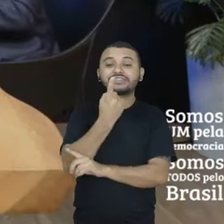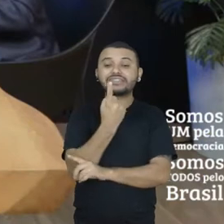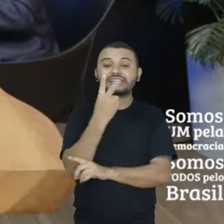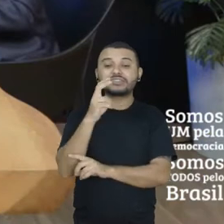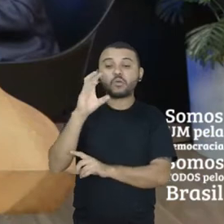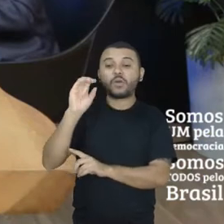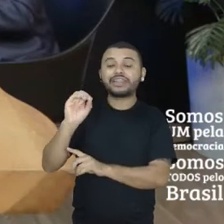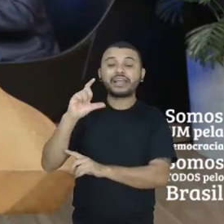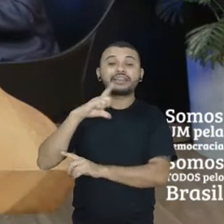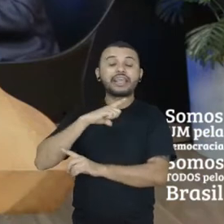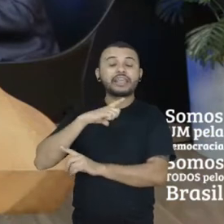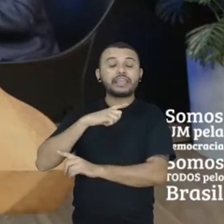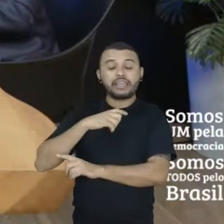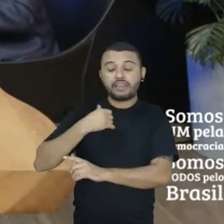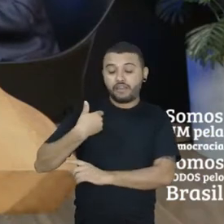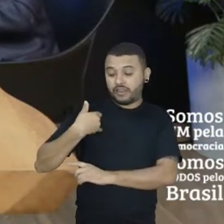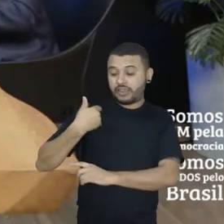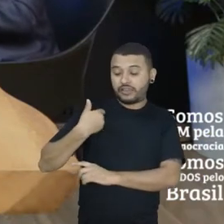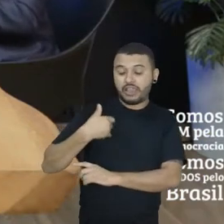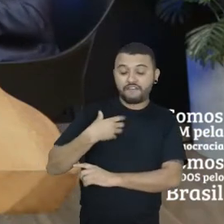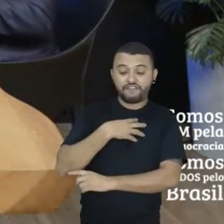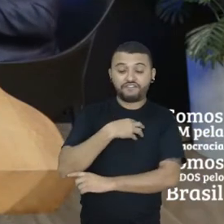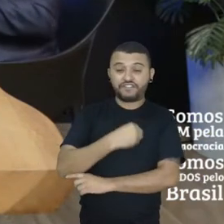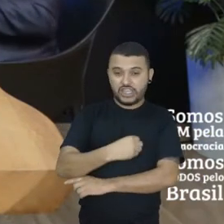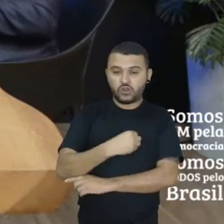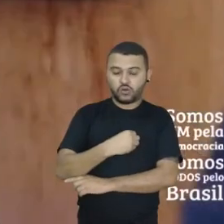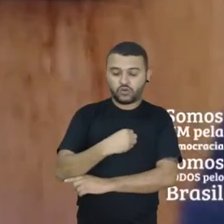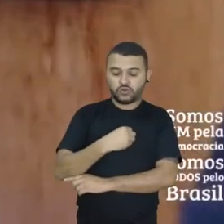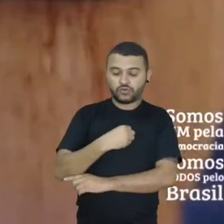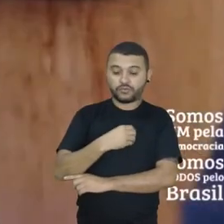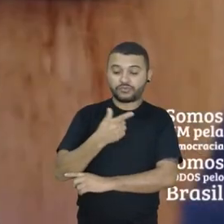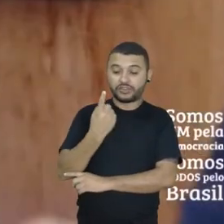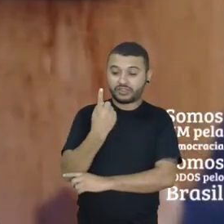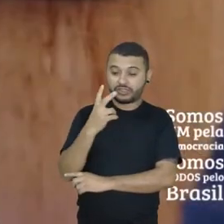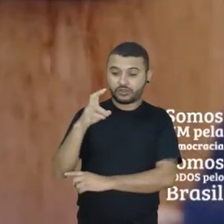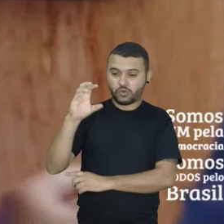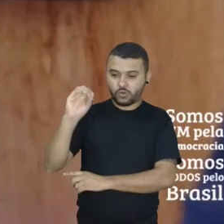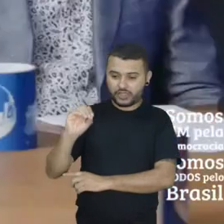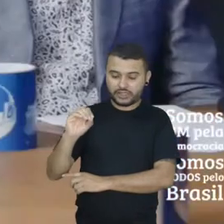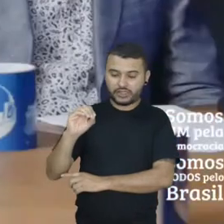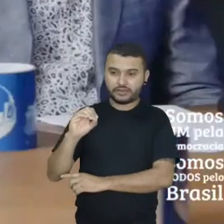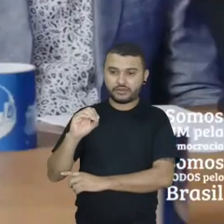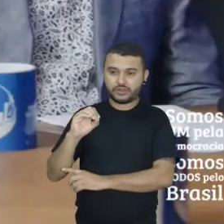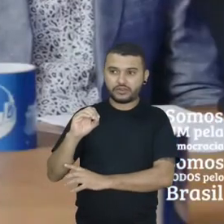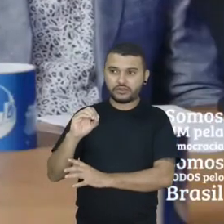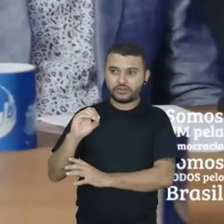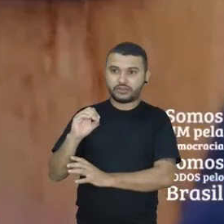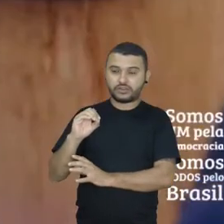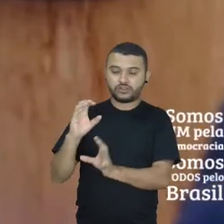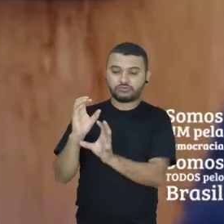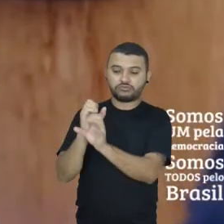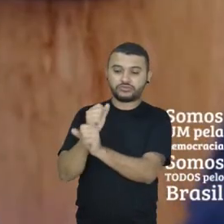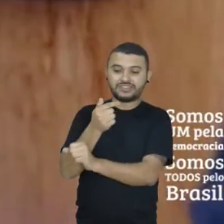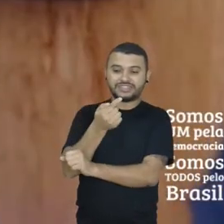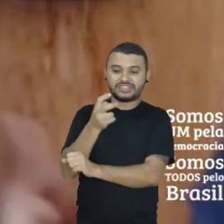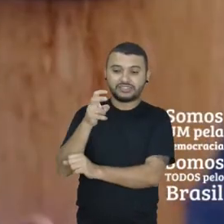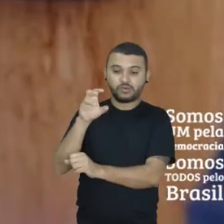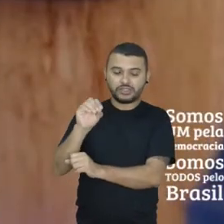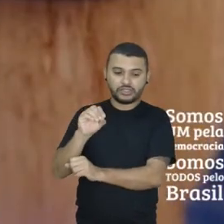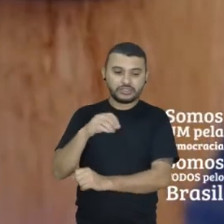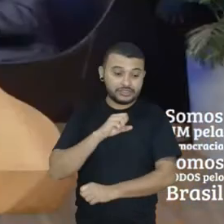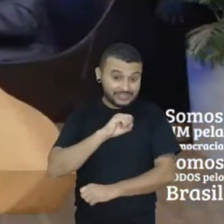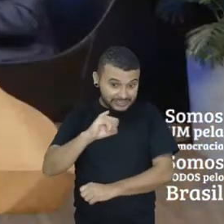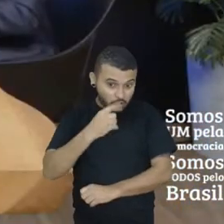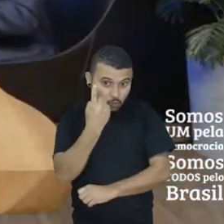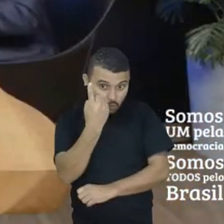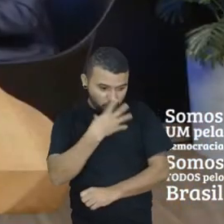tem a criança até 6 anos de idade. 750, então. 150. 750 no total. Se for uma criança. Se for mais...